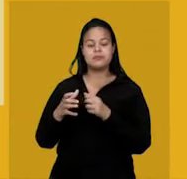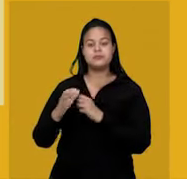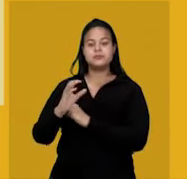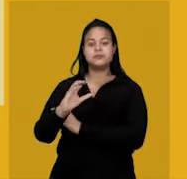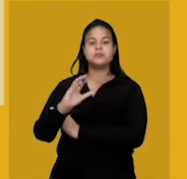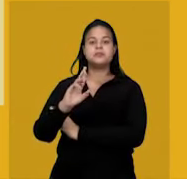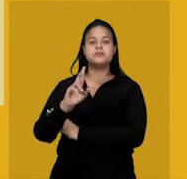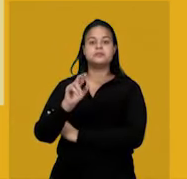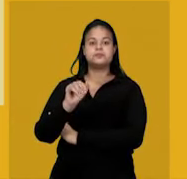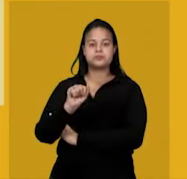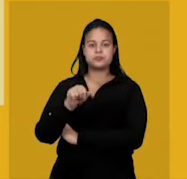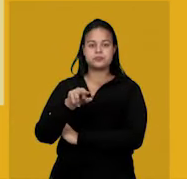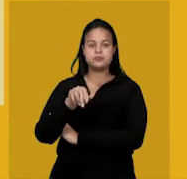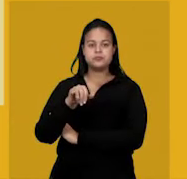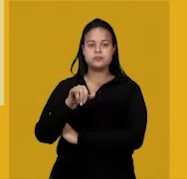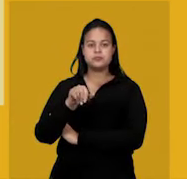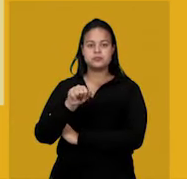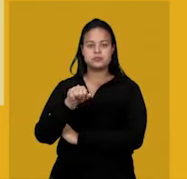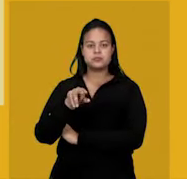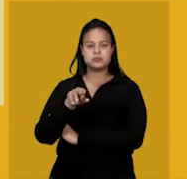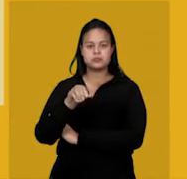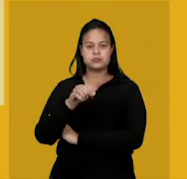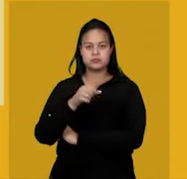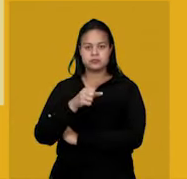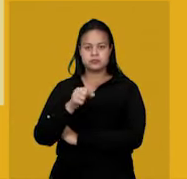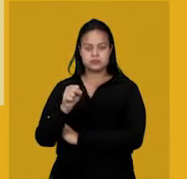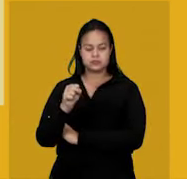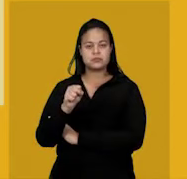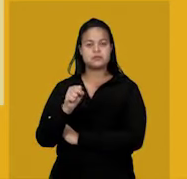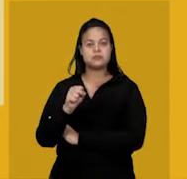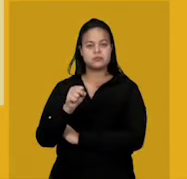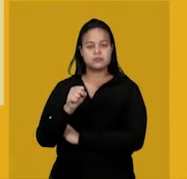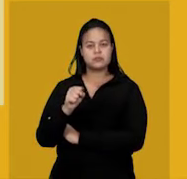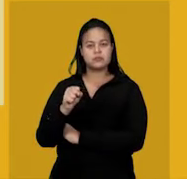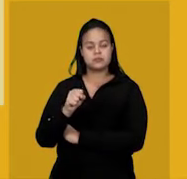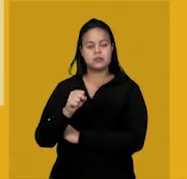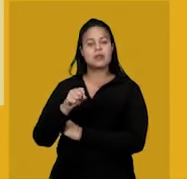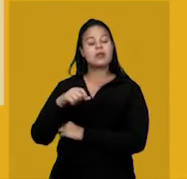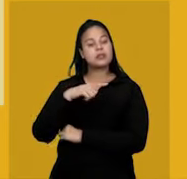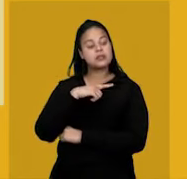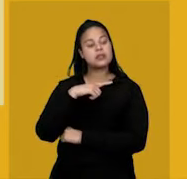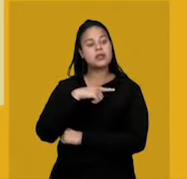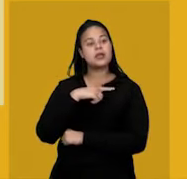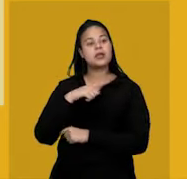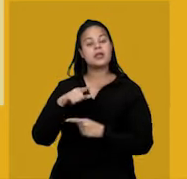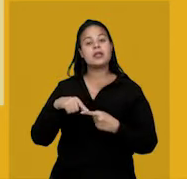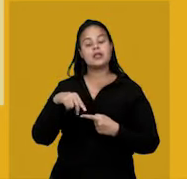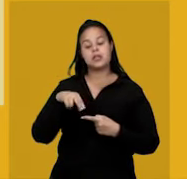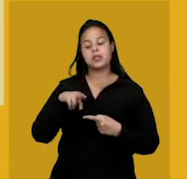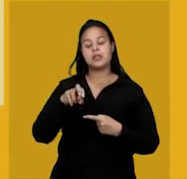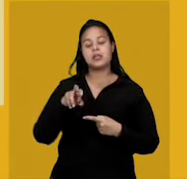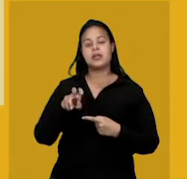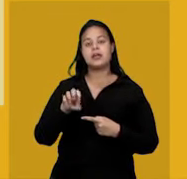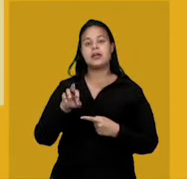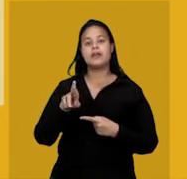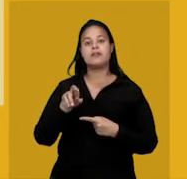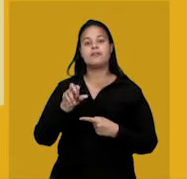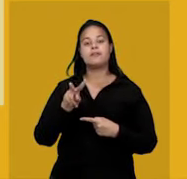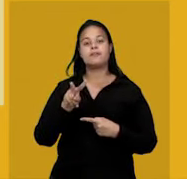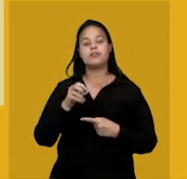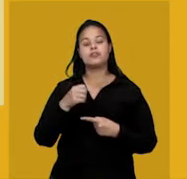região do crânio, vai ter também projeções de nervos que são os nervos cranianos. Lesões